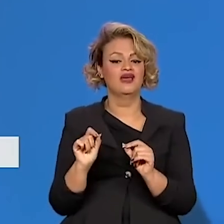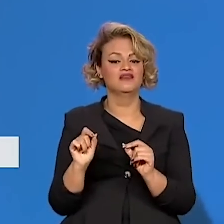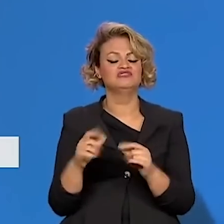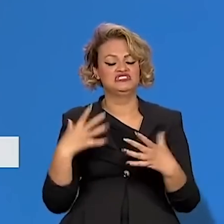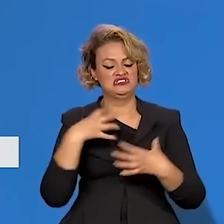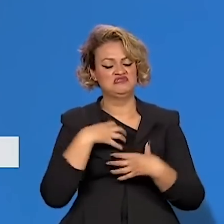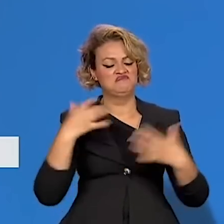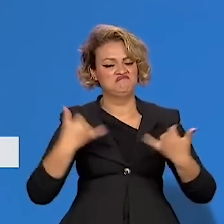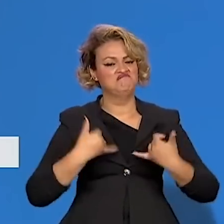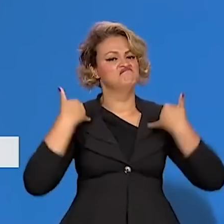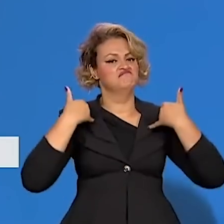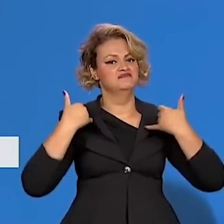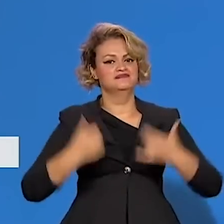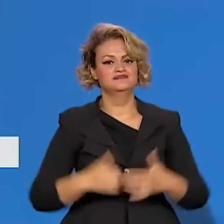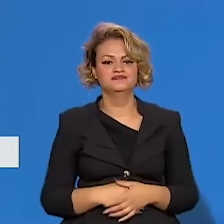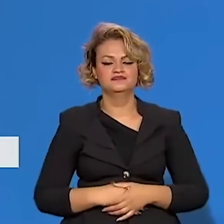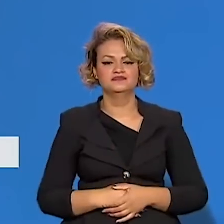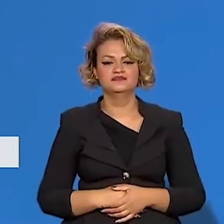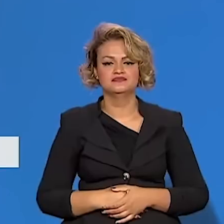orgulho